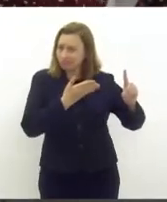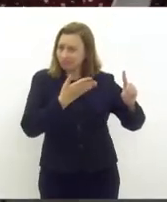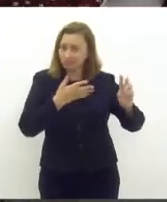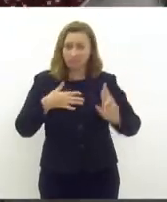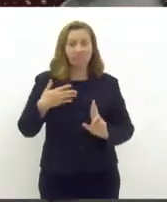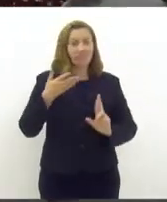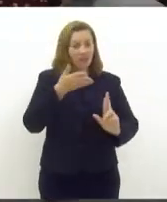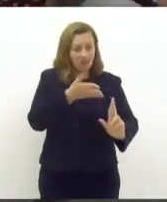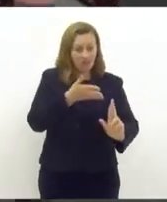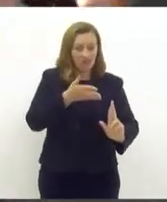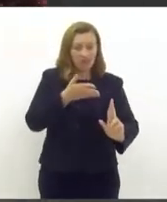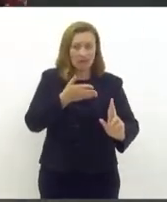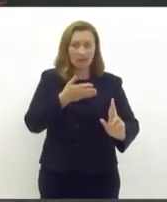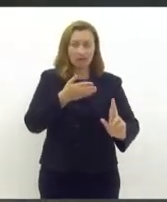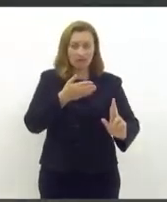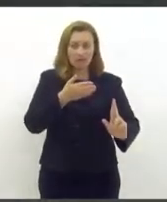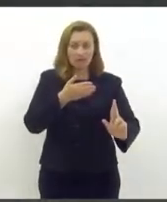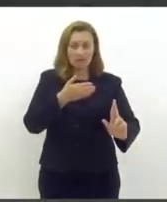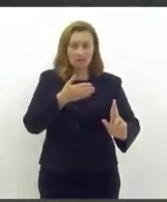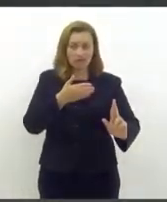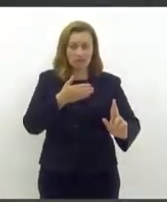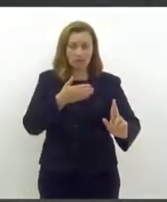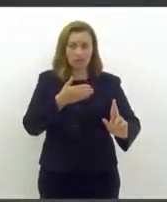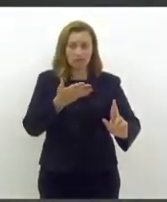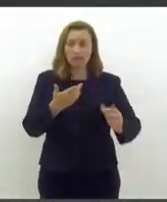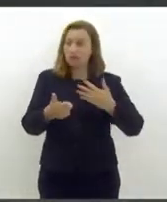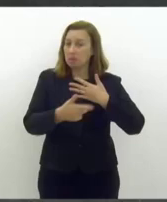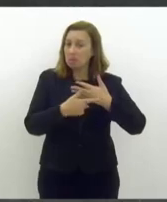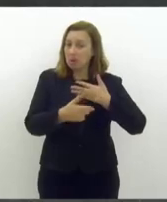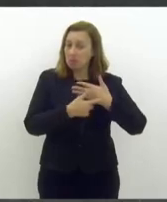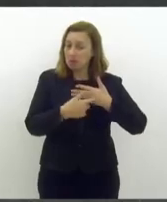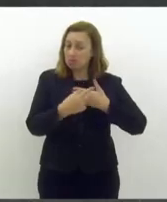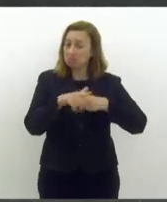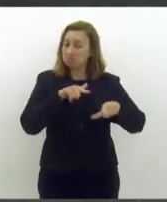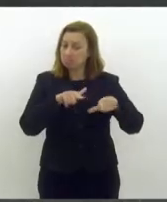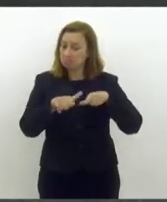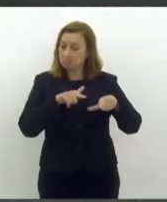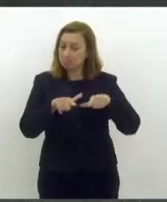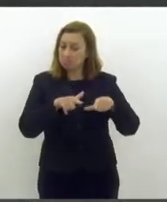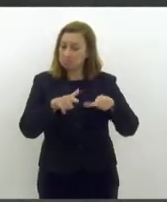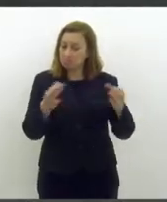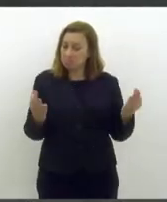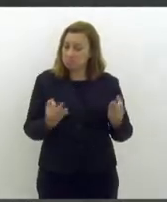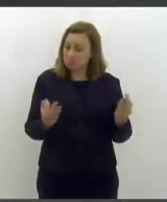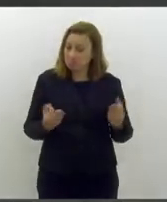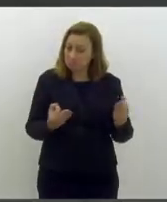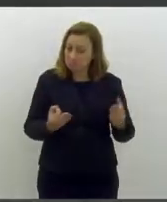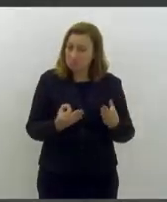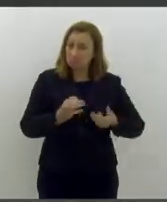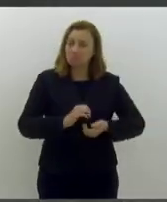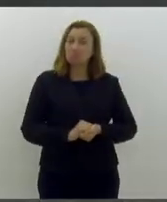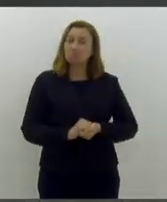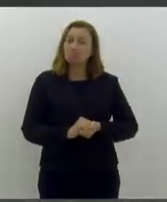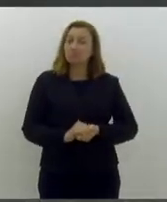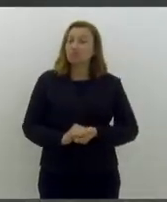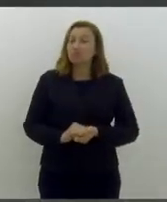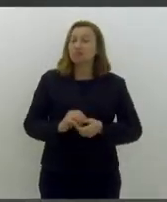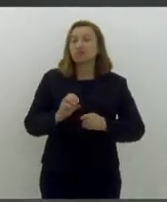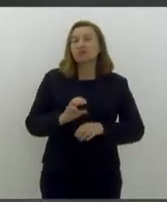profundamente comprometido com o estado democrático de Direito com as liberdades